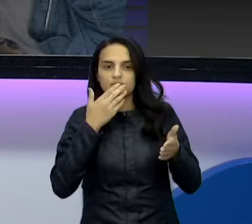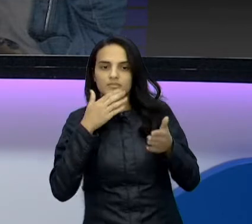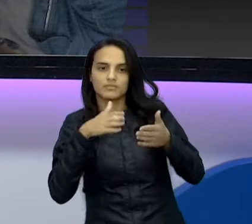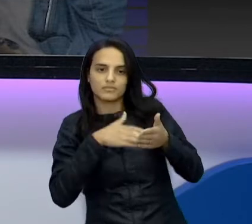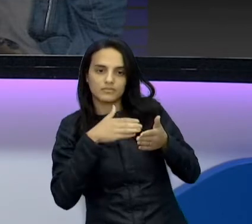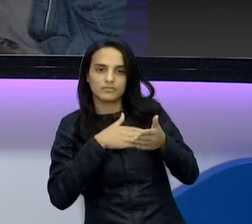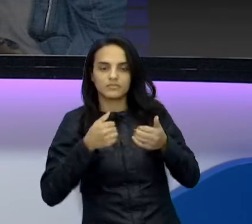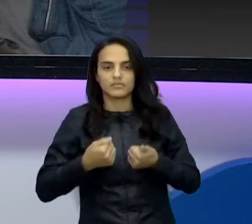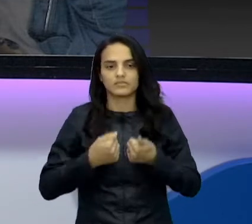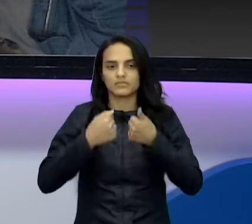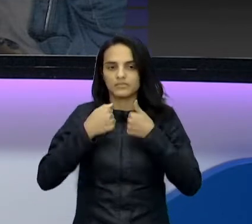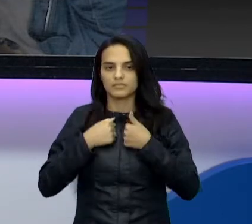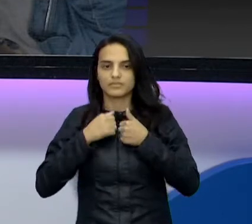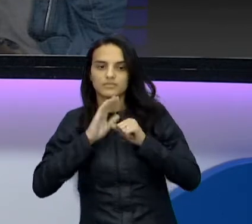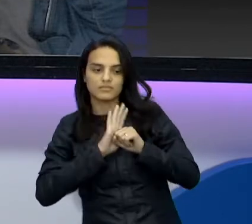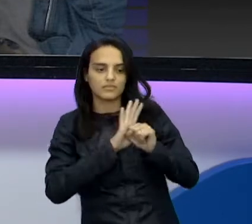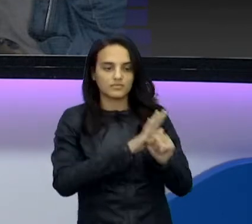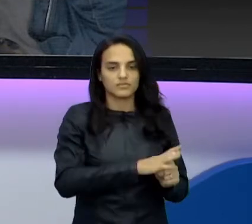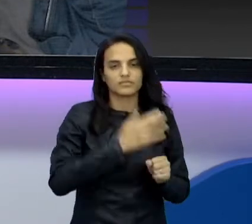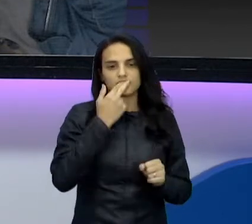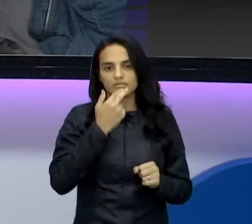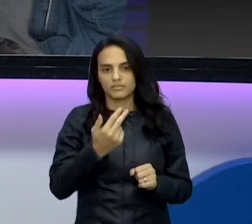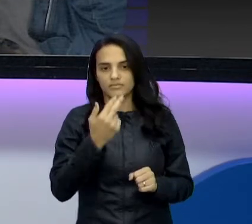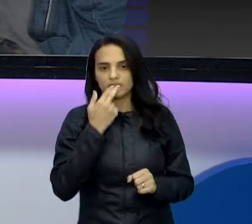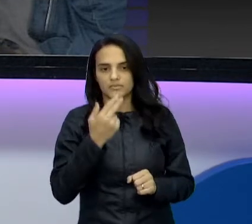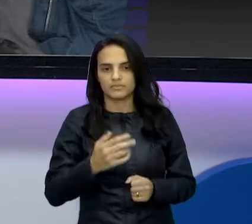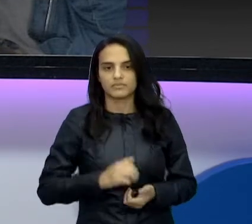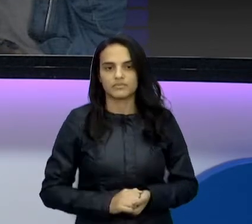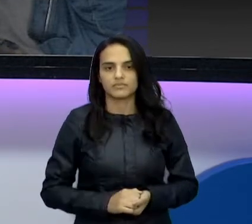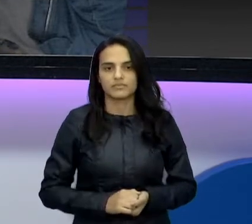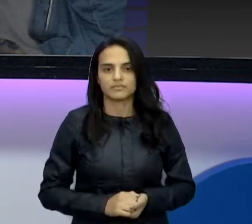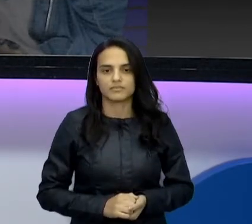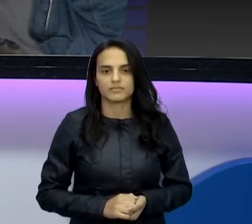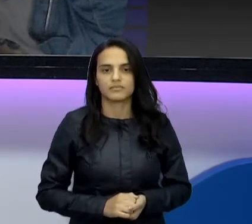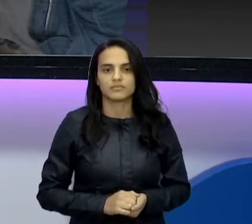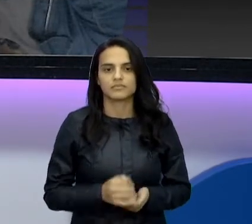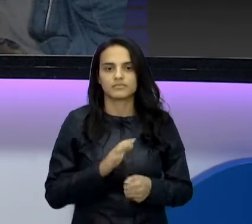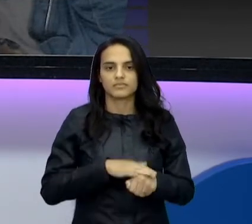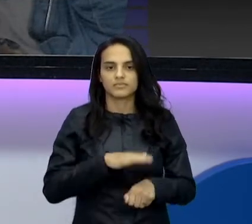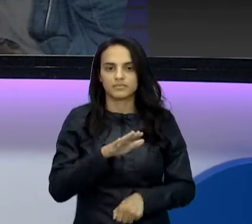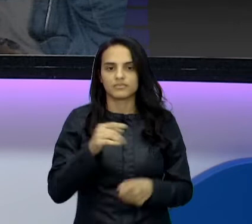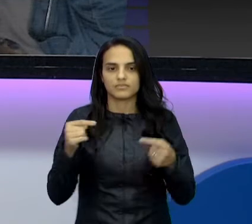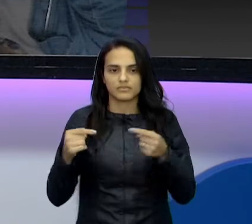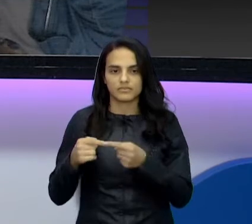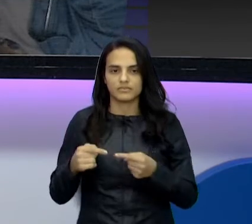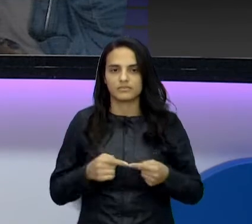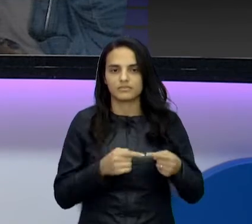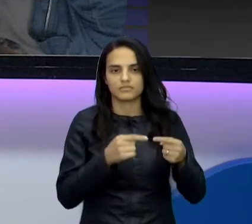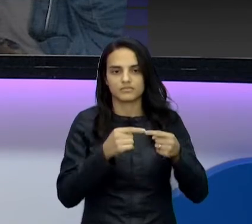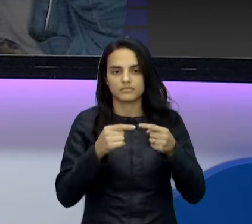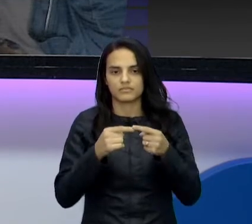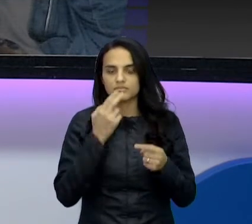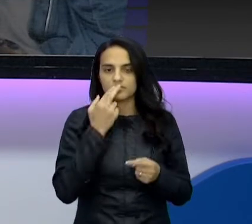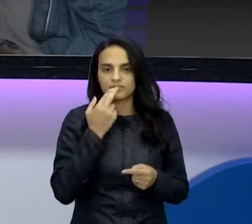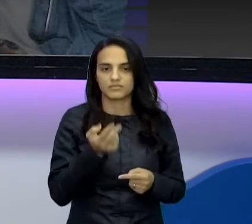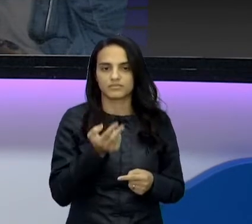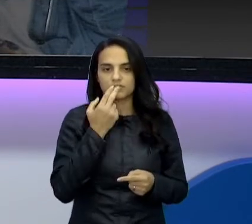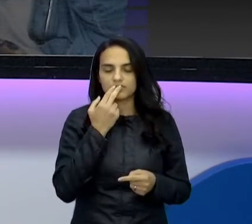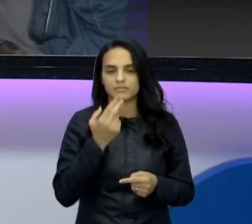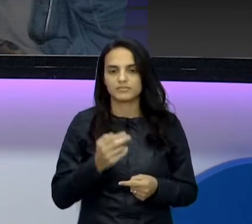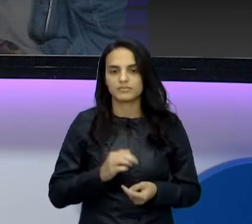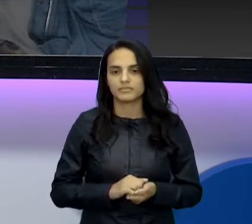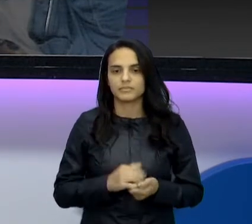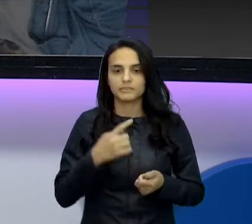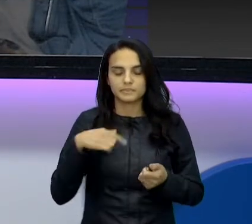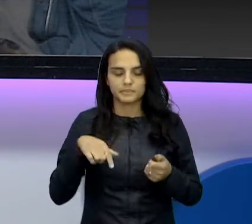né? Propondo, então, uma visão menos ortodoxa e mais alinhada com o social e a linguística. Então, o